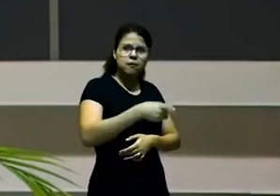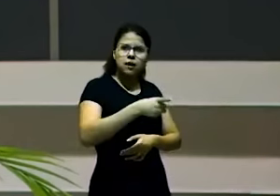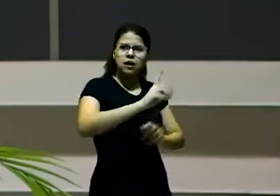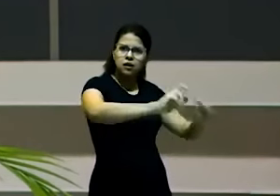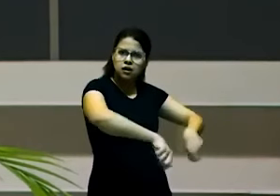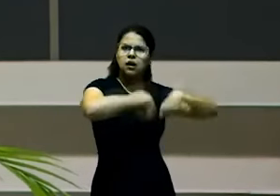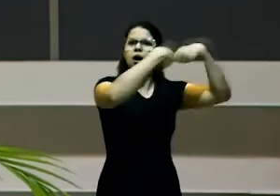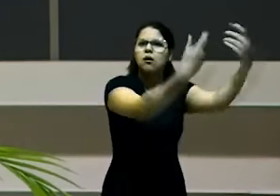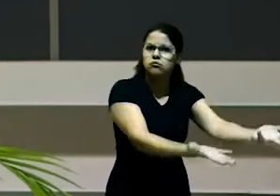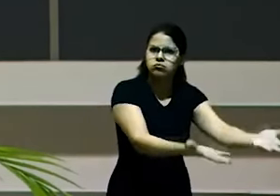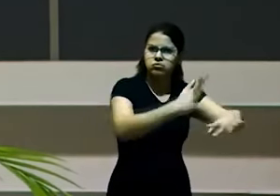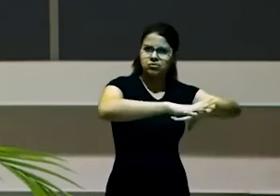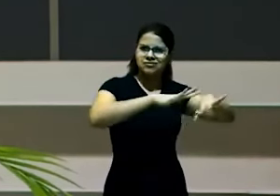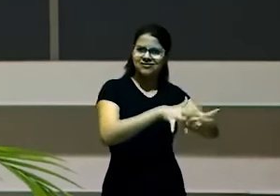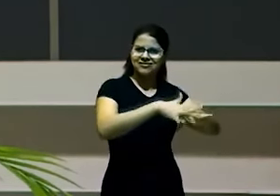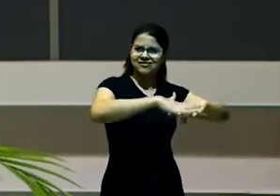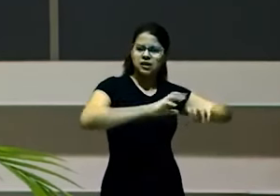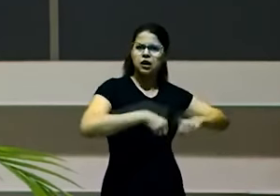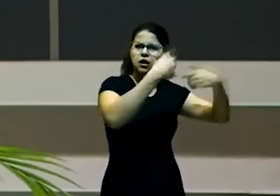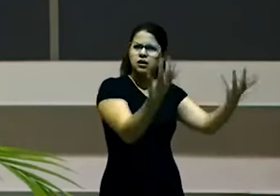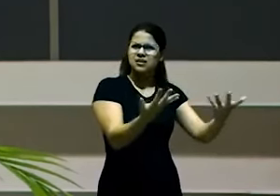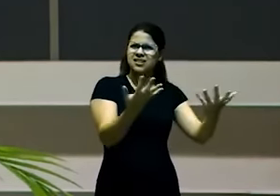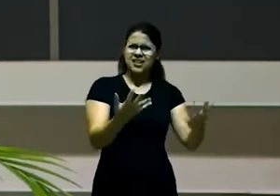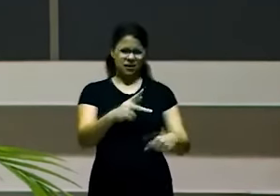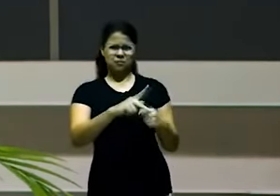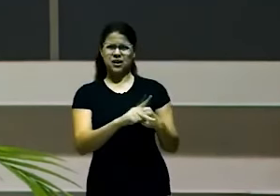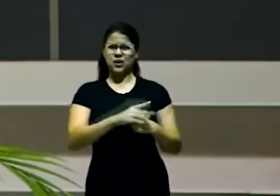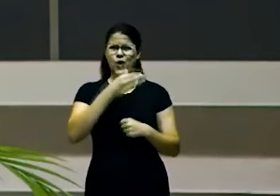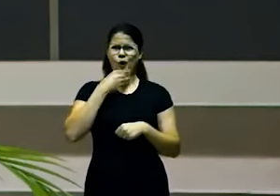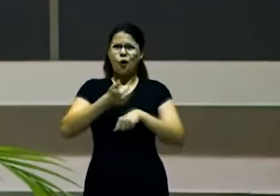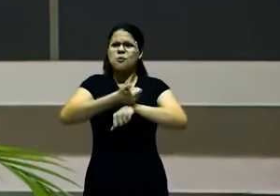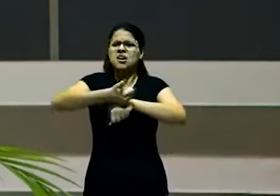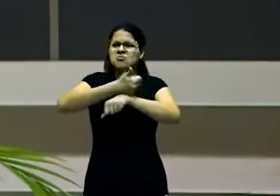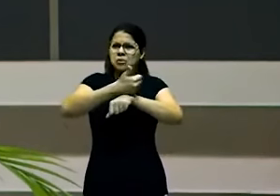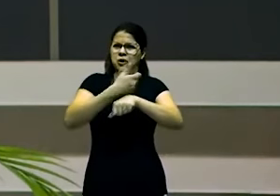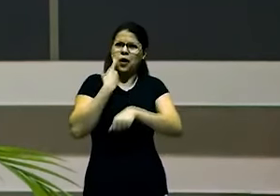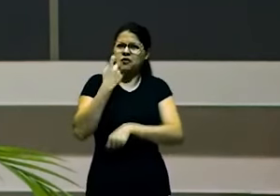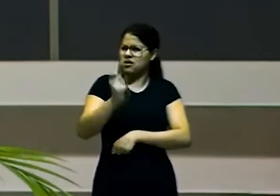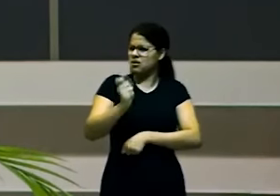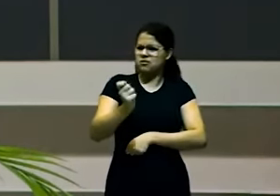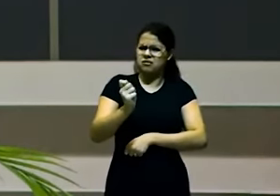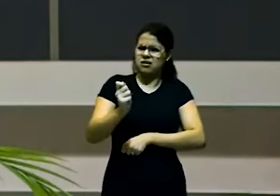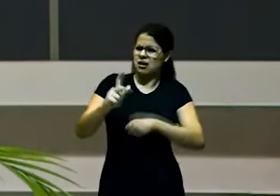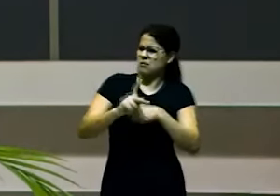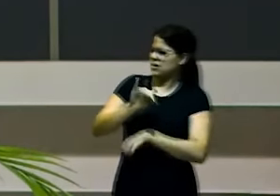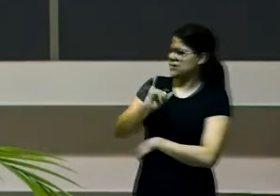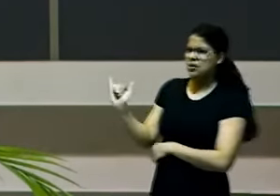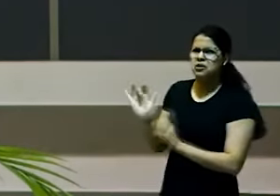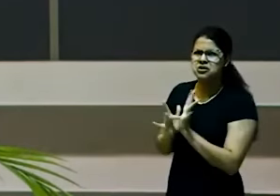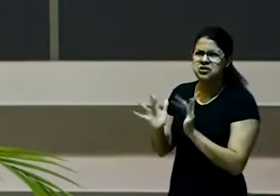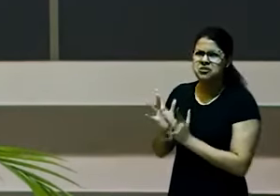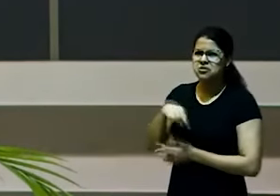era pescador Pedro olha para Jesus e diz assim Senhor nós pescamos a noite